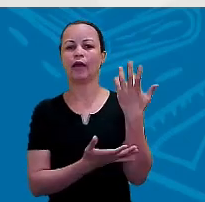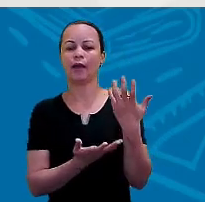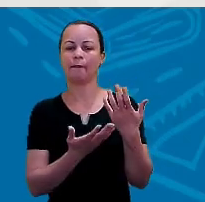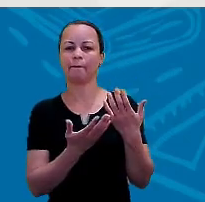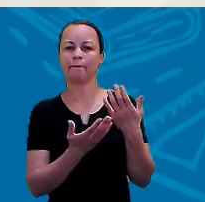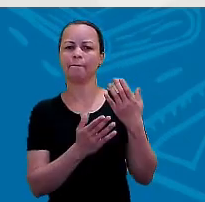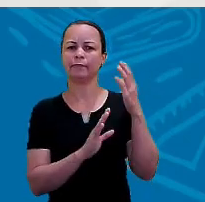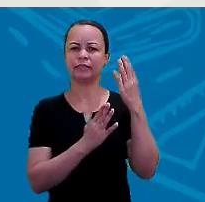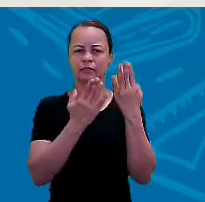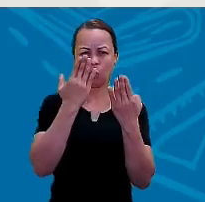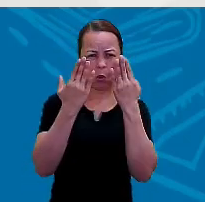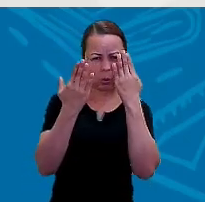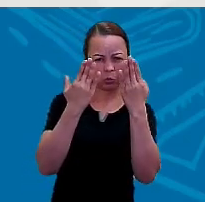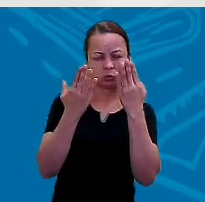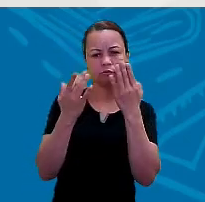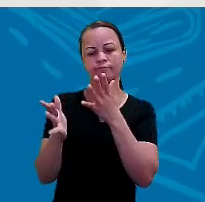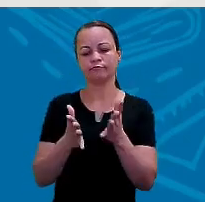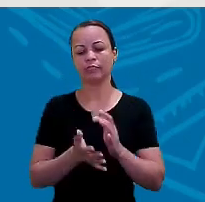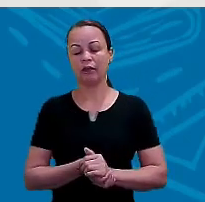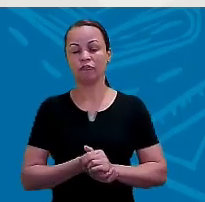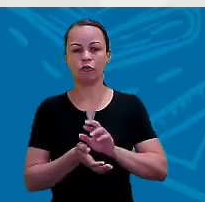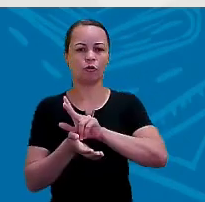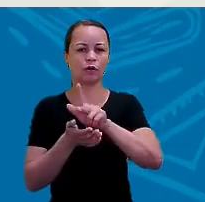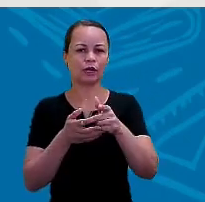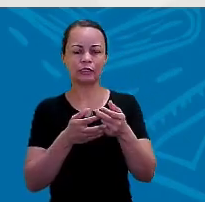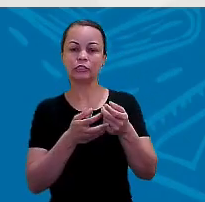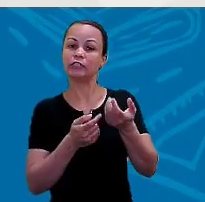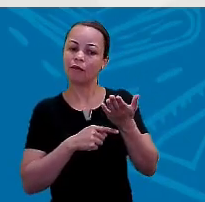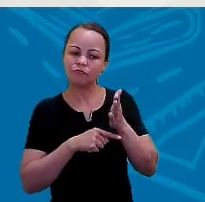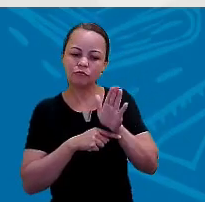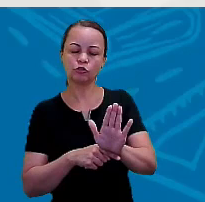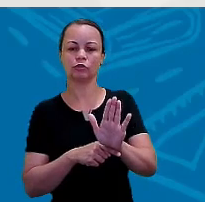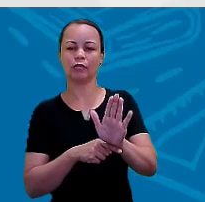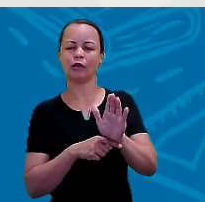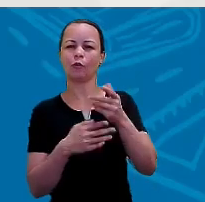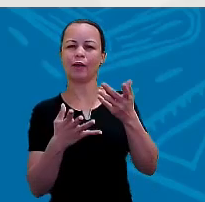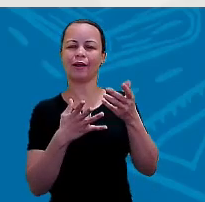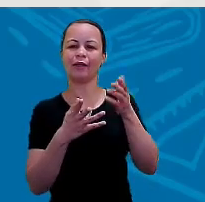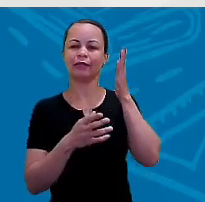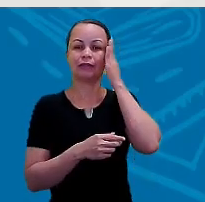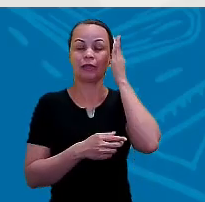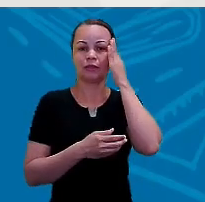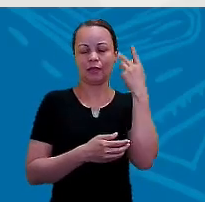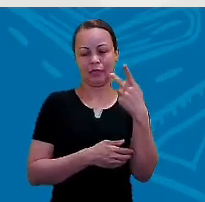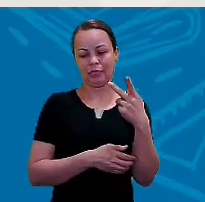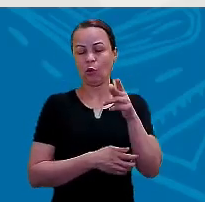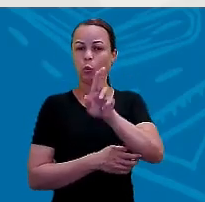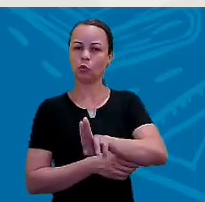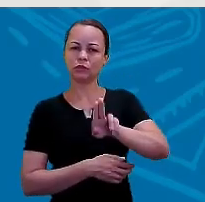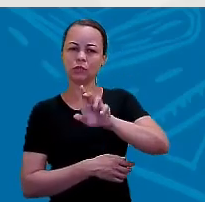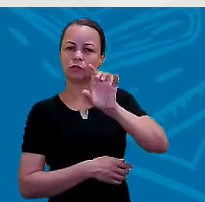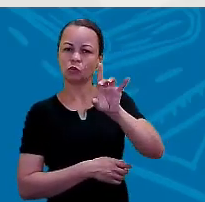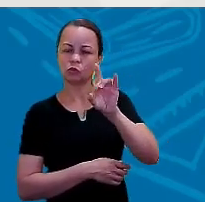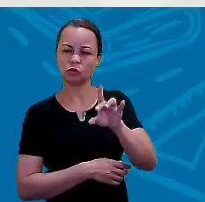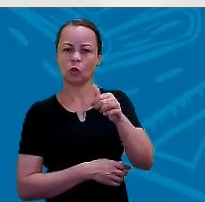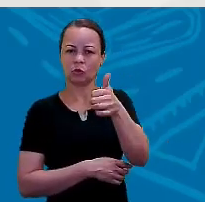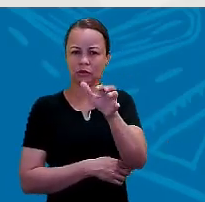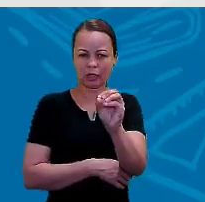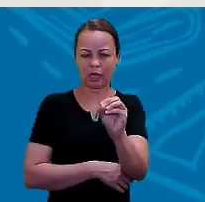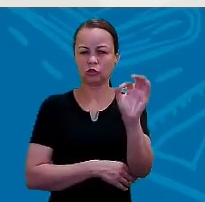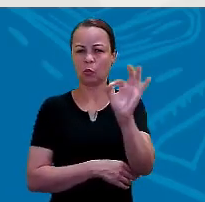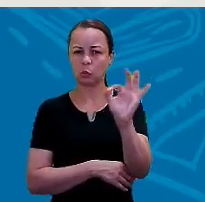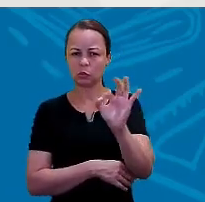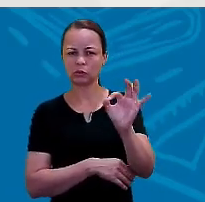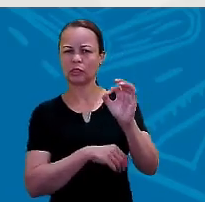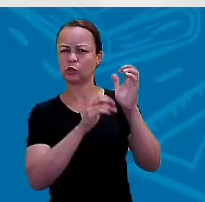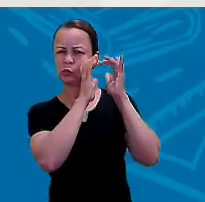foram grandes agentes que colaboraram para essa visão equivocada de achar que usamos apenas 10% do nosso cérebro. Eu acho que todo